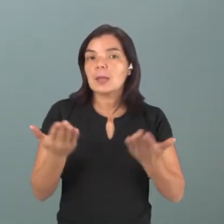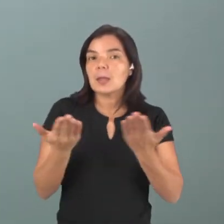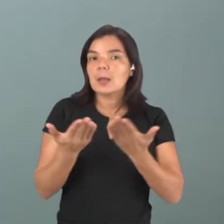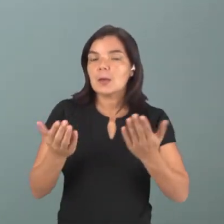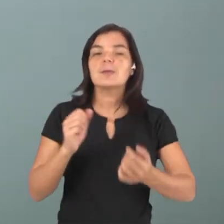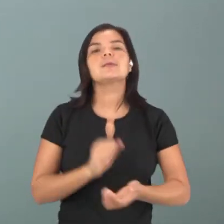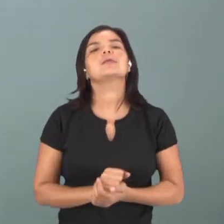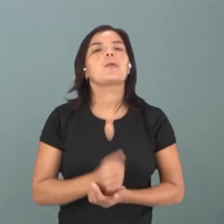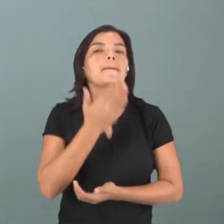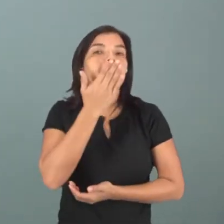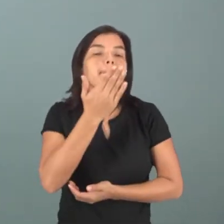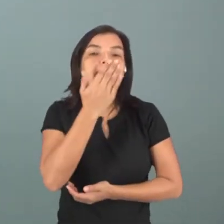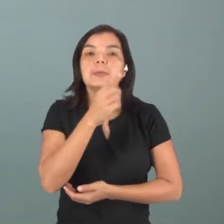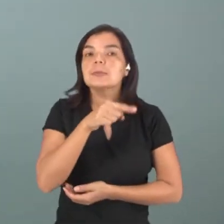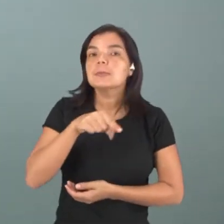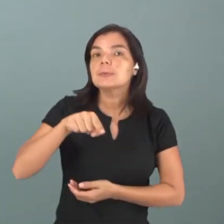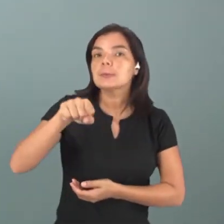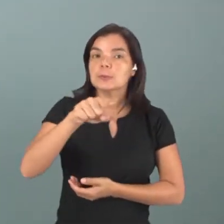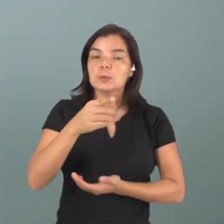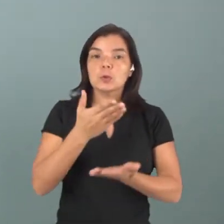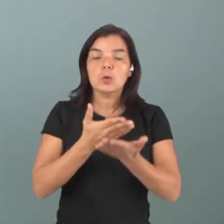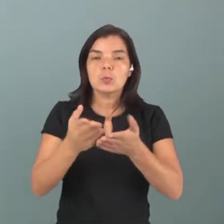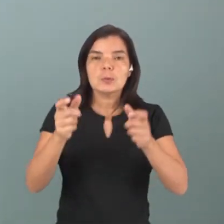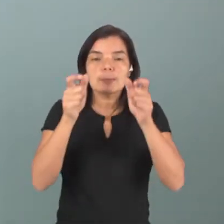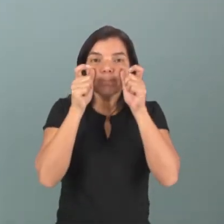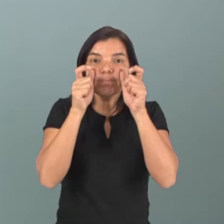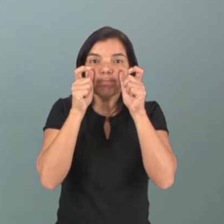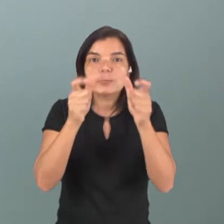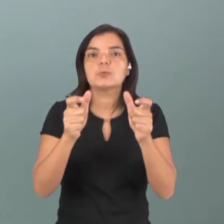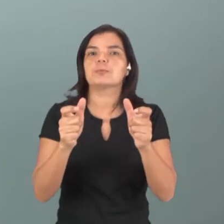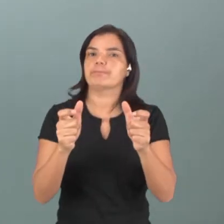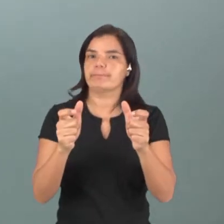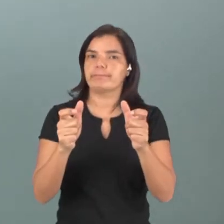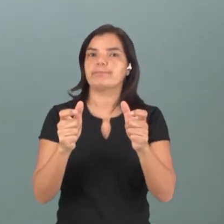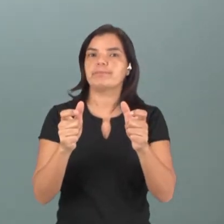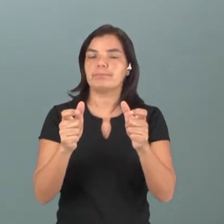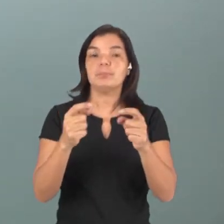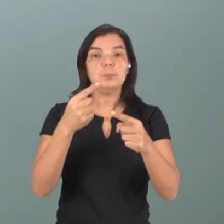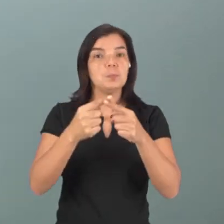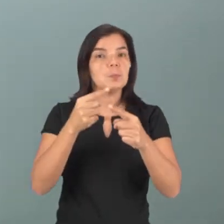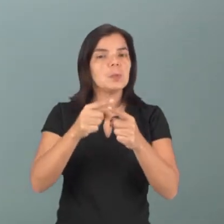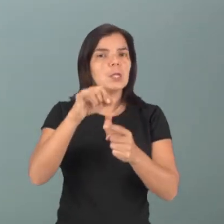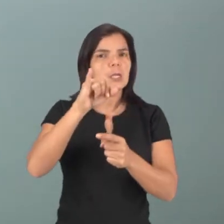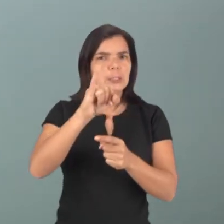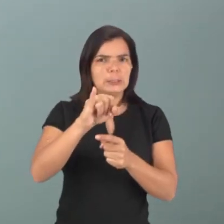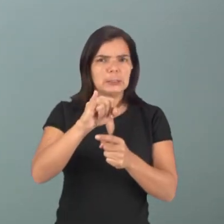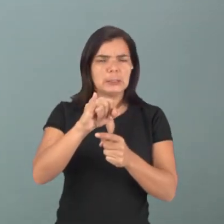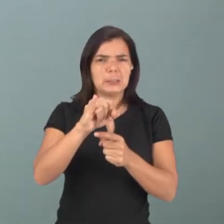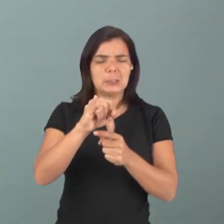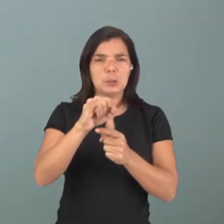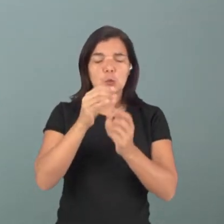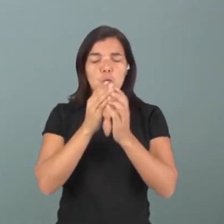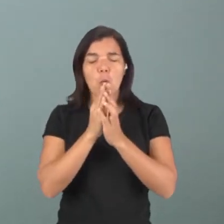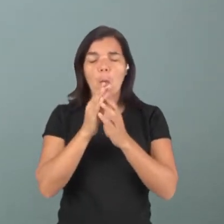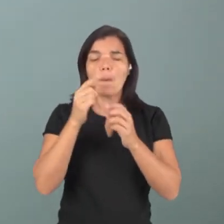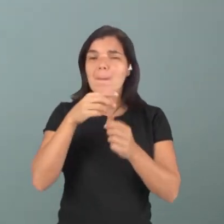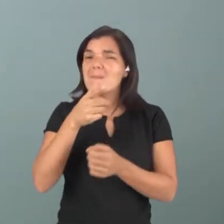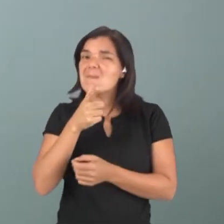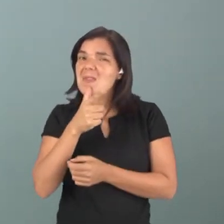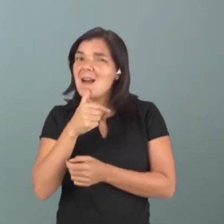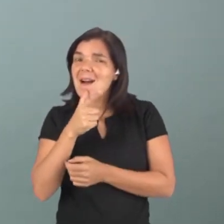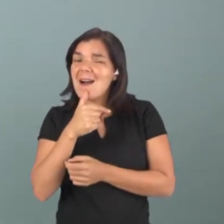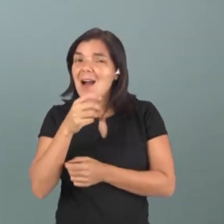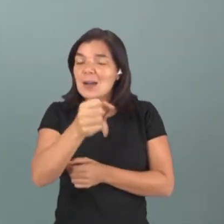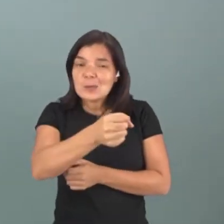Agora, eu vou pedir que você, a partir de agora, preste muita atenção. Porque se você saiu mesmo para beber água, lá na